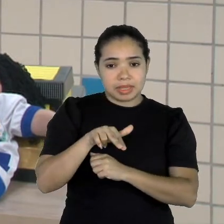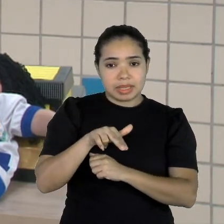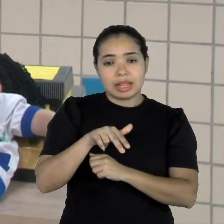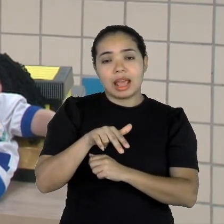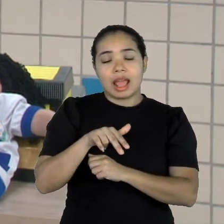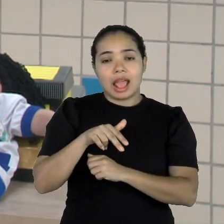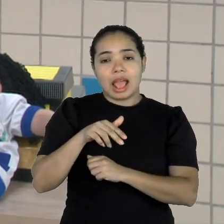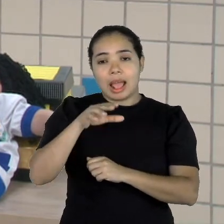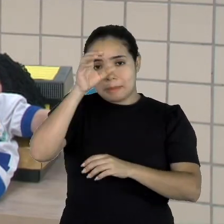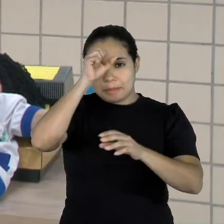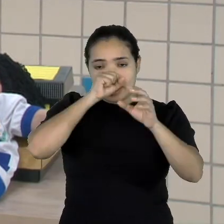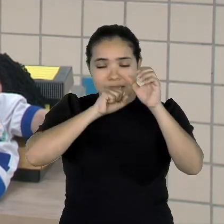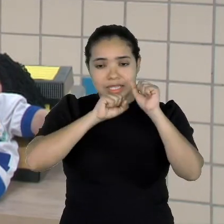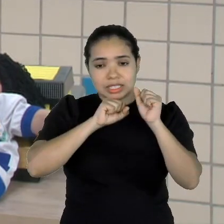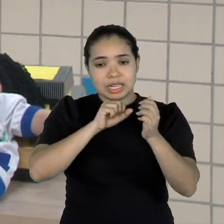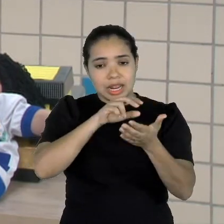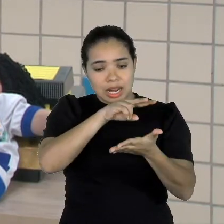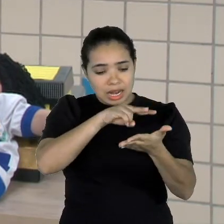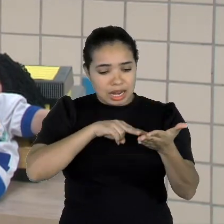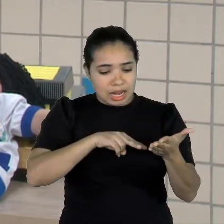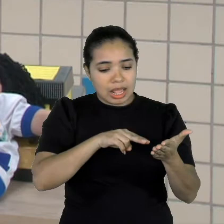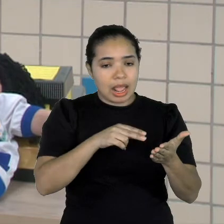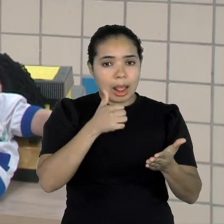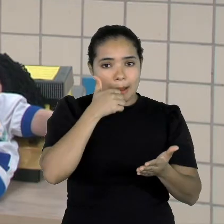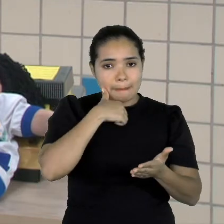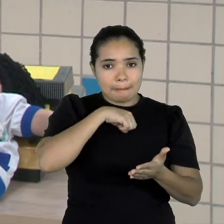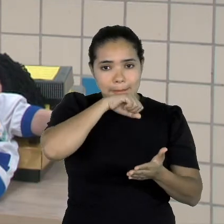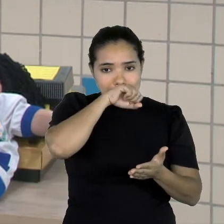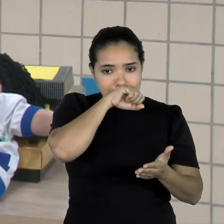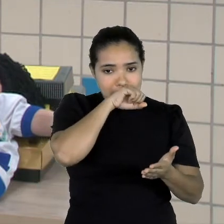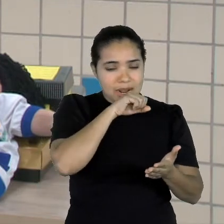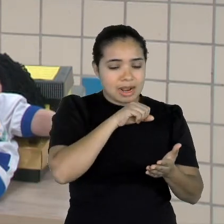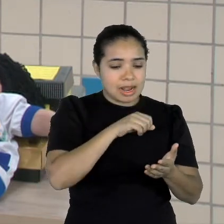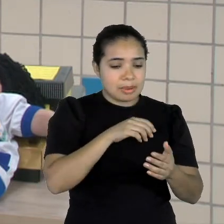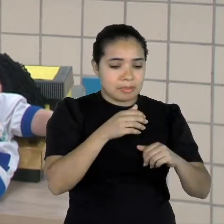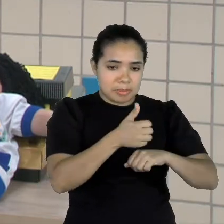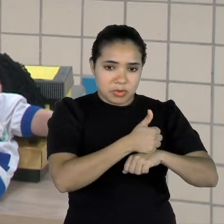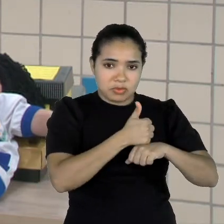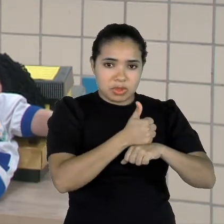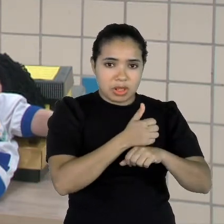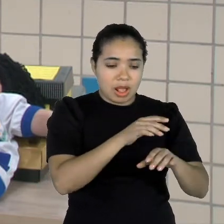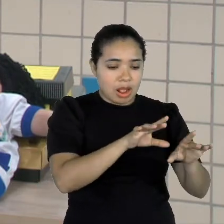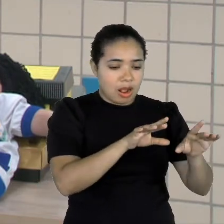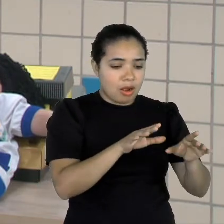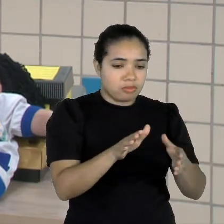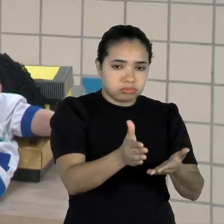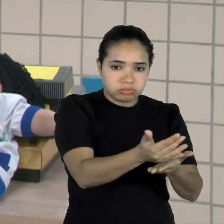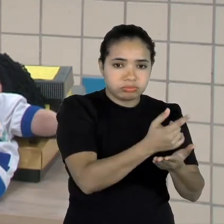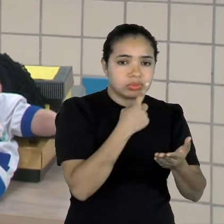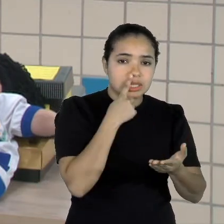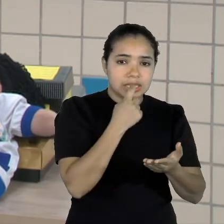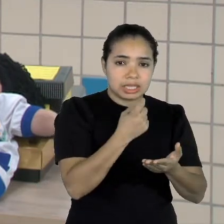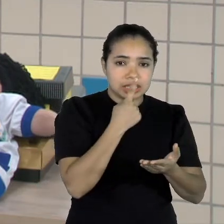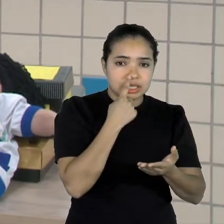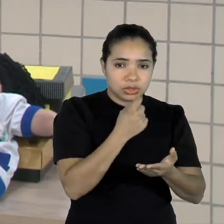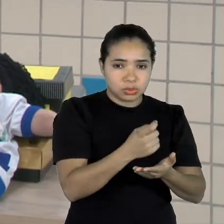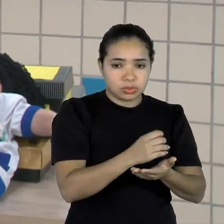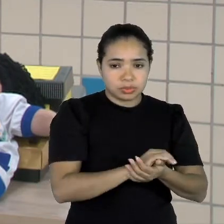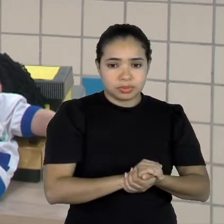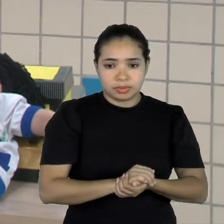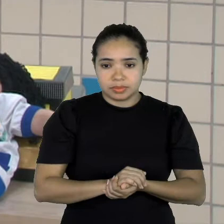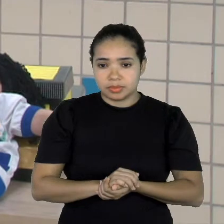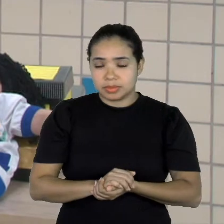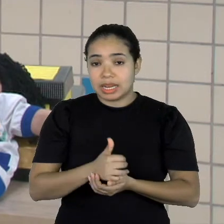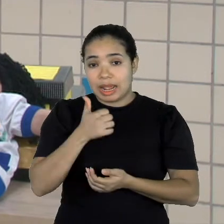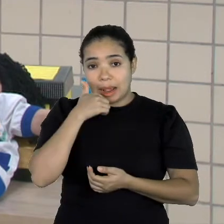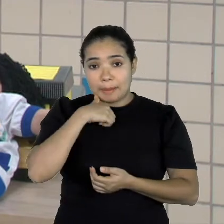livros resgatados pela mãe, que é catadora de lixo. Uma história que emociona. Olha como começa. Não é da criança, é